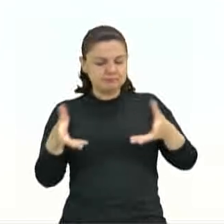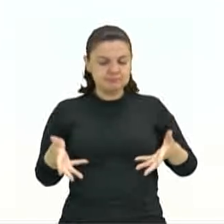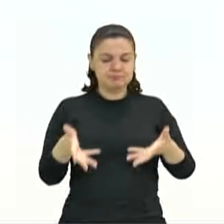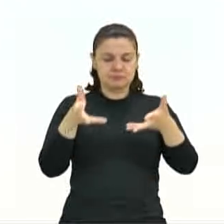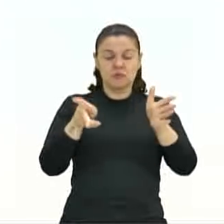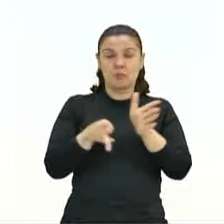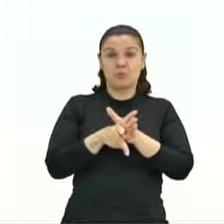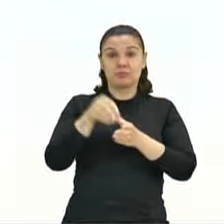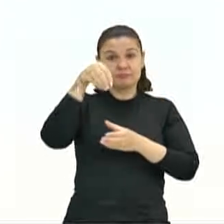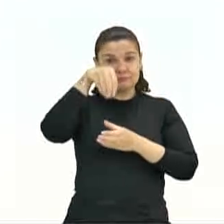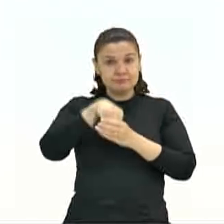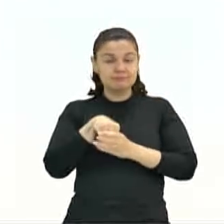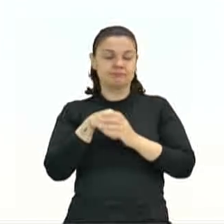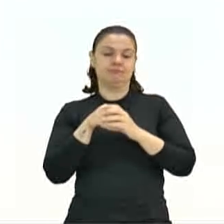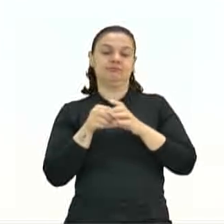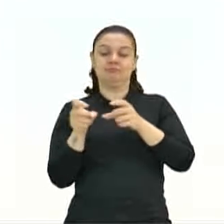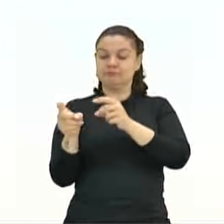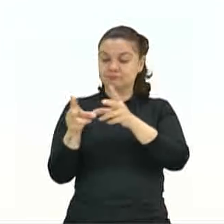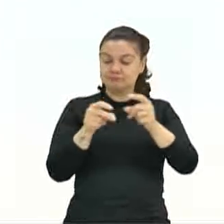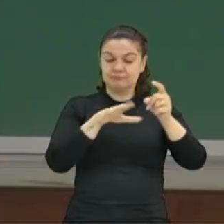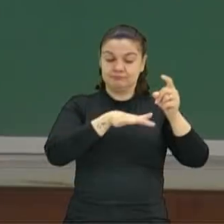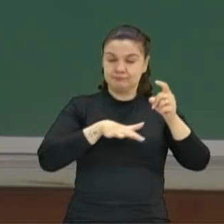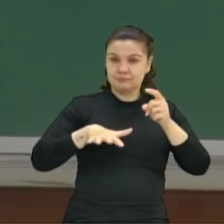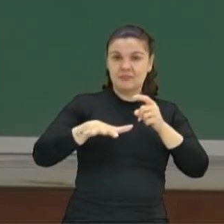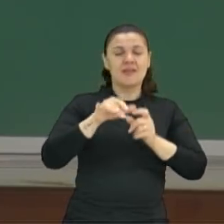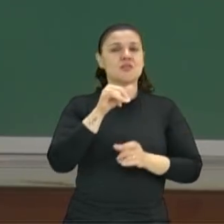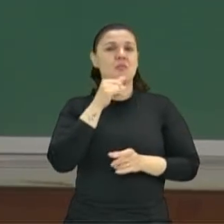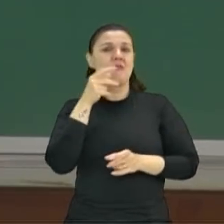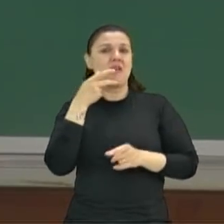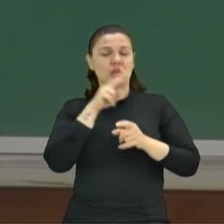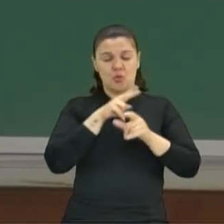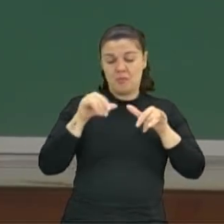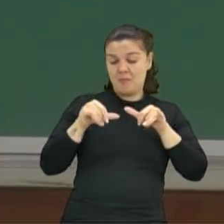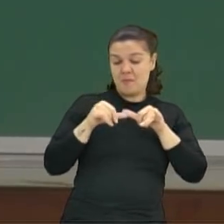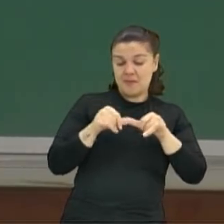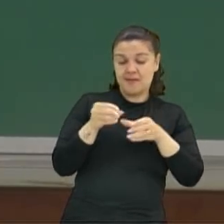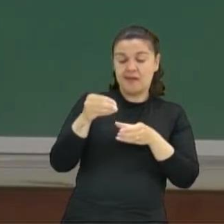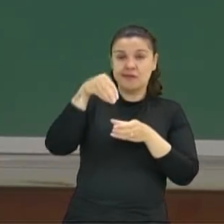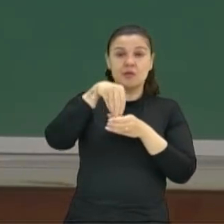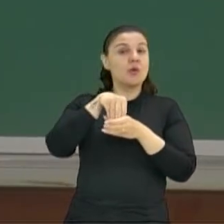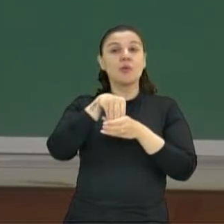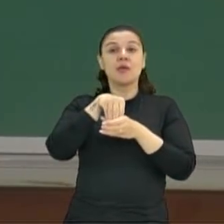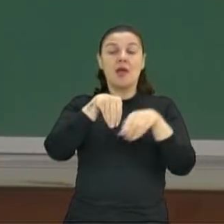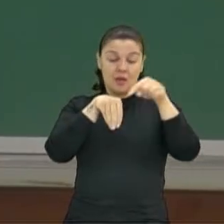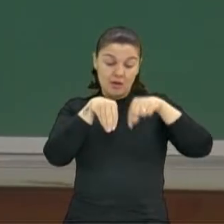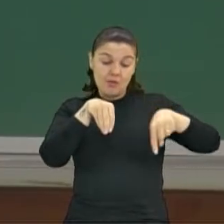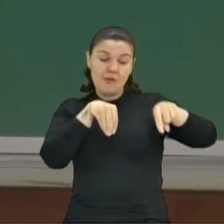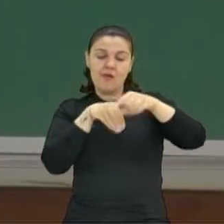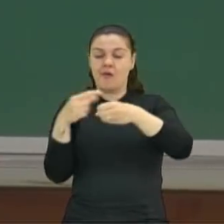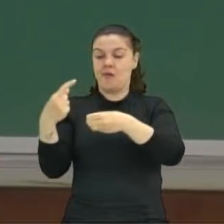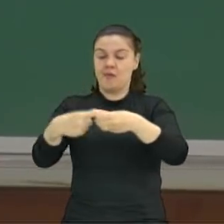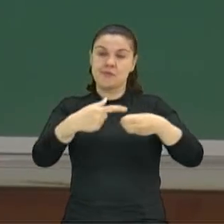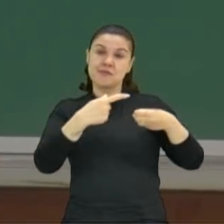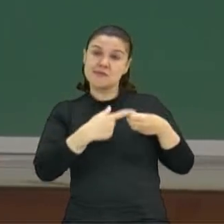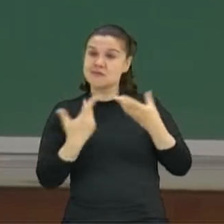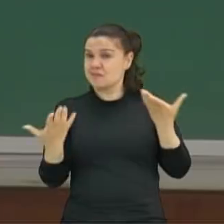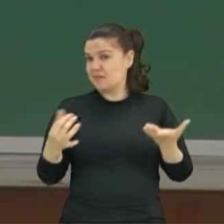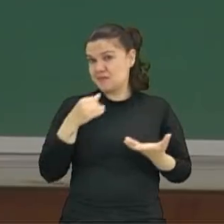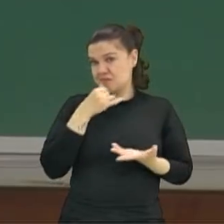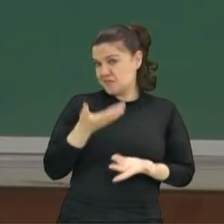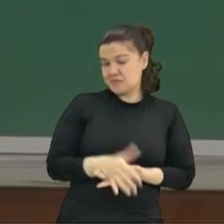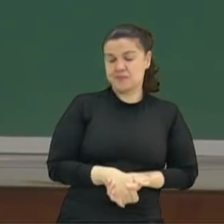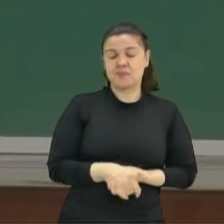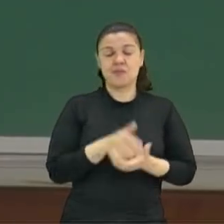mercado interno, tá? Mercado interno, aqui a gente está falando do que mesmo? Local, mais próximo,